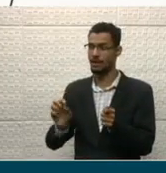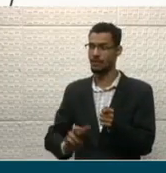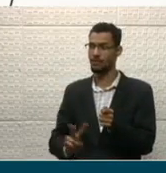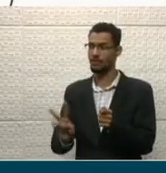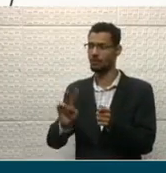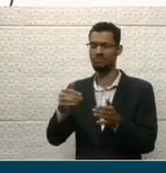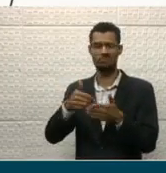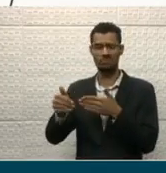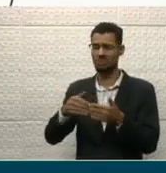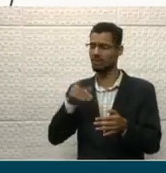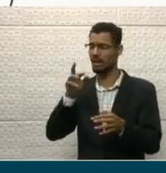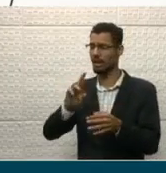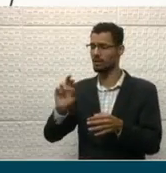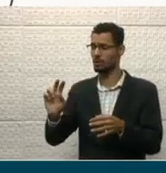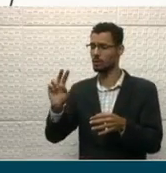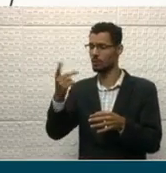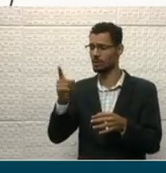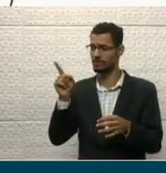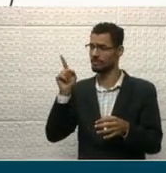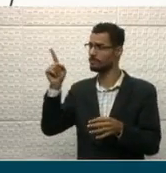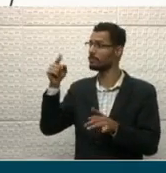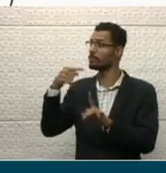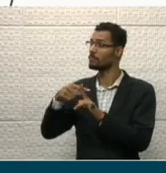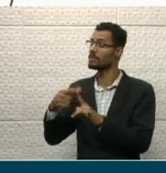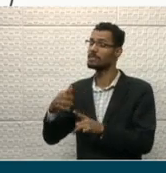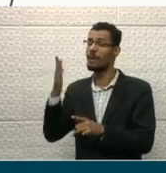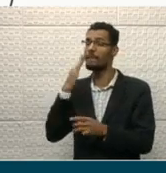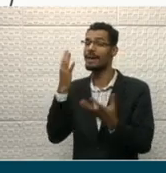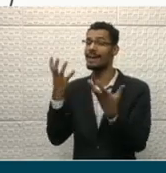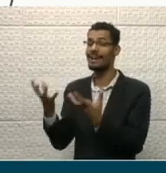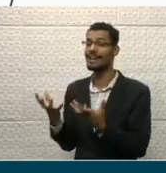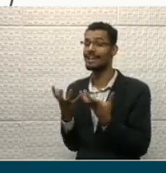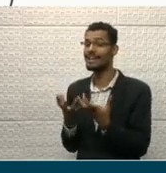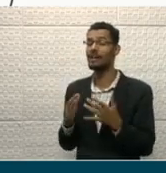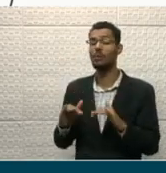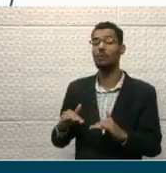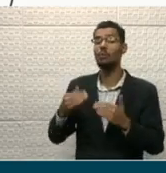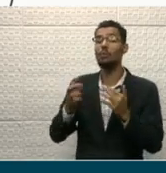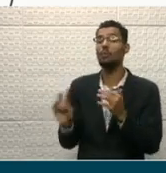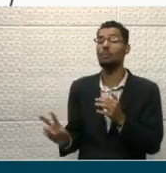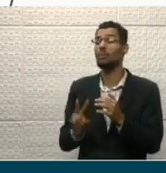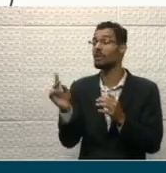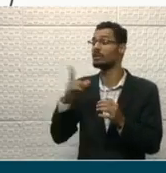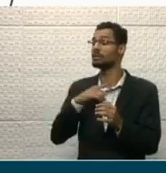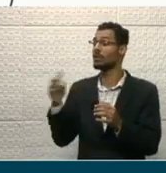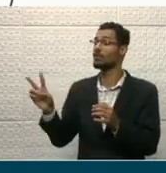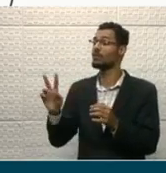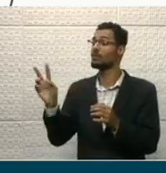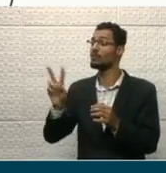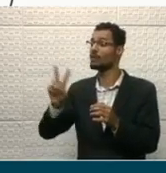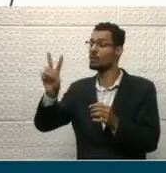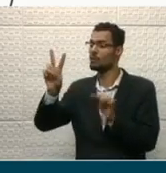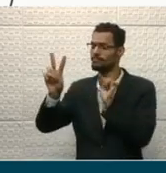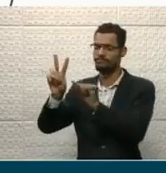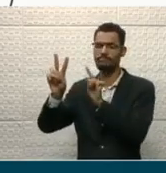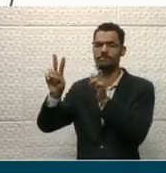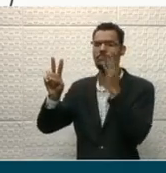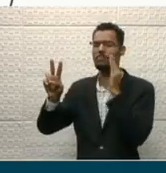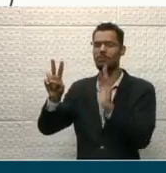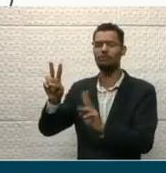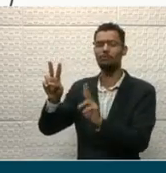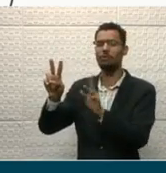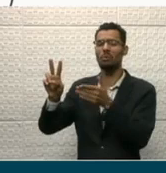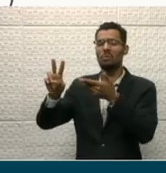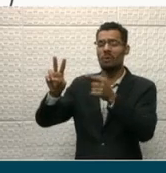vetor qualquer do R2, porque eu quero saber qual é a imagem desse vetor genérico pela